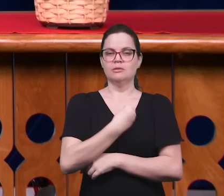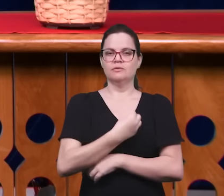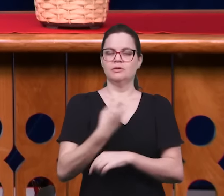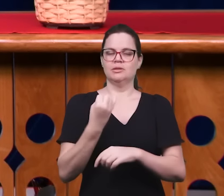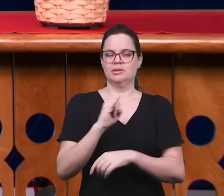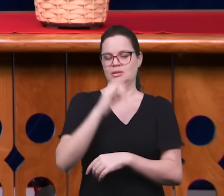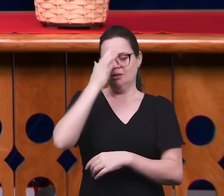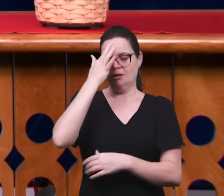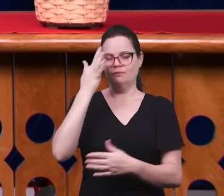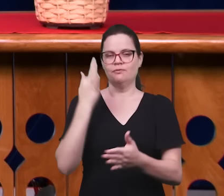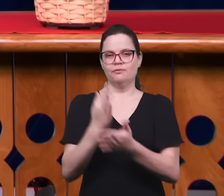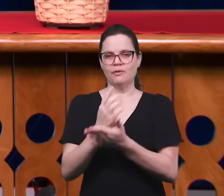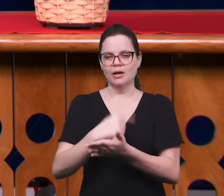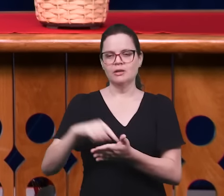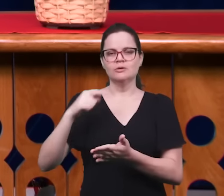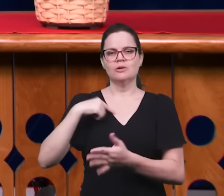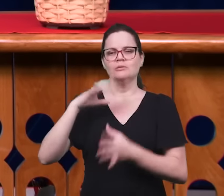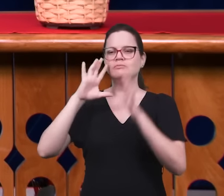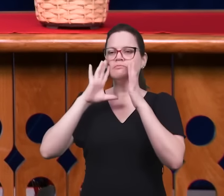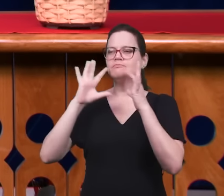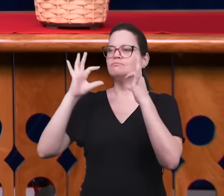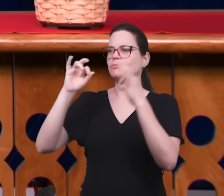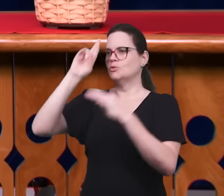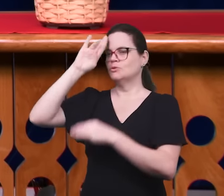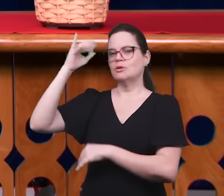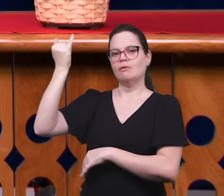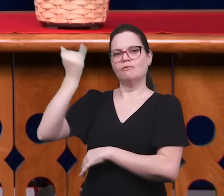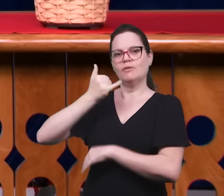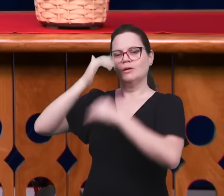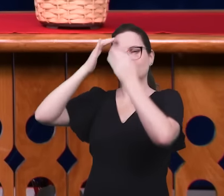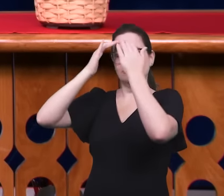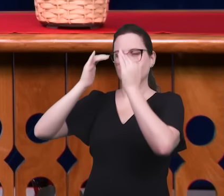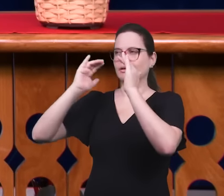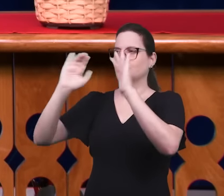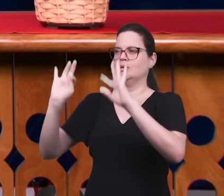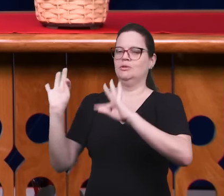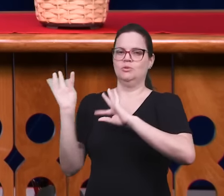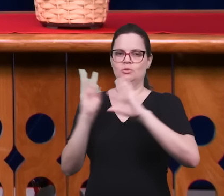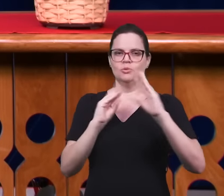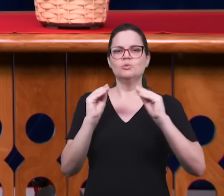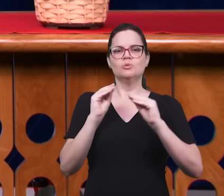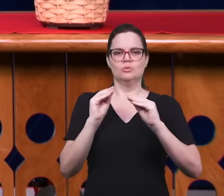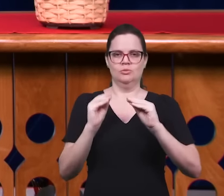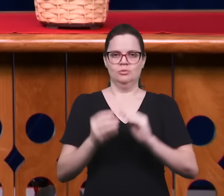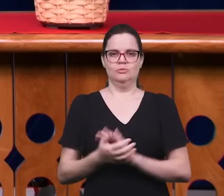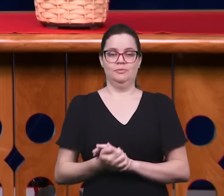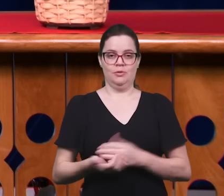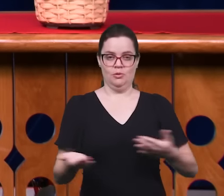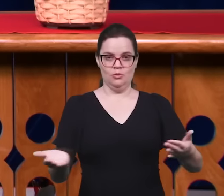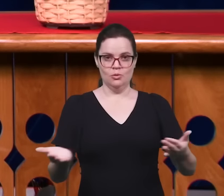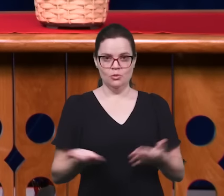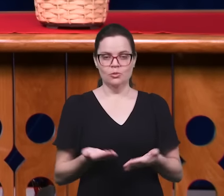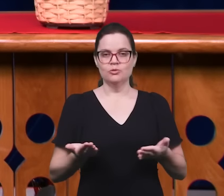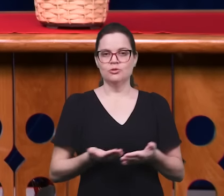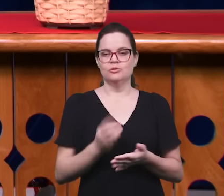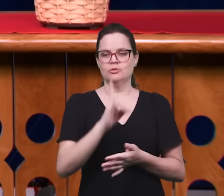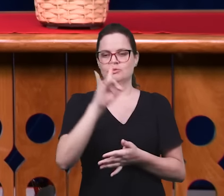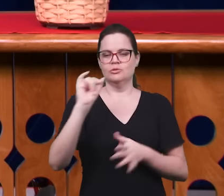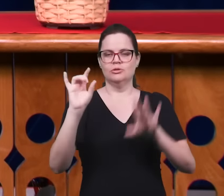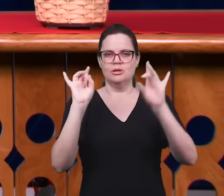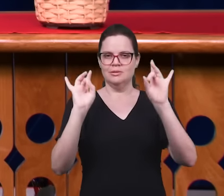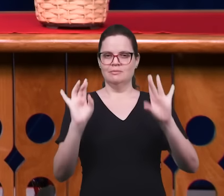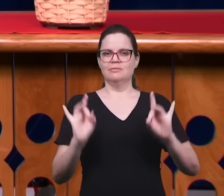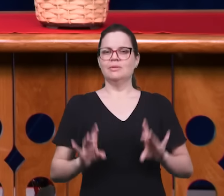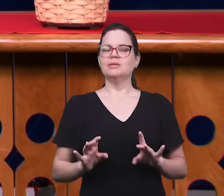quando pela fé nós ouvimos e obedecemos a voz do Senhor nas nossas vidas. E hoje, esse dia